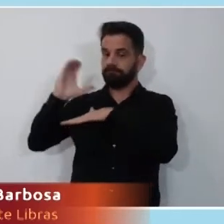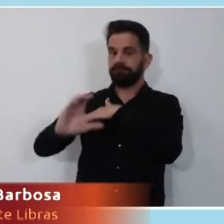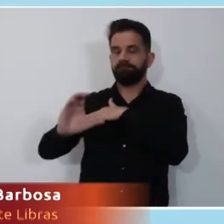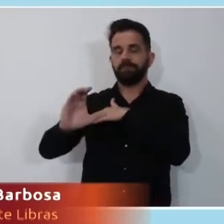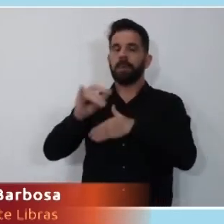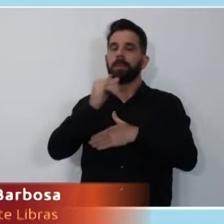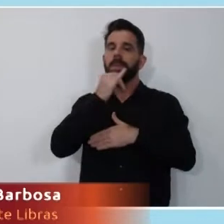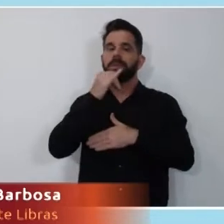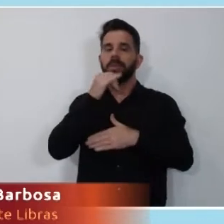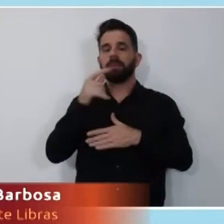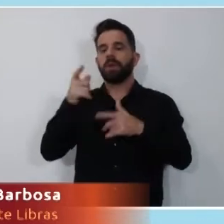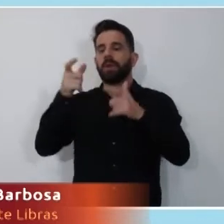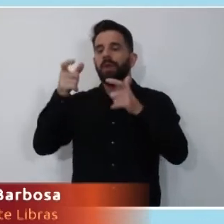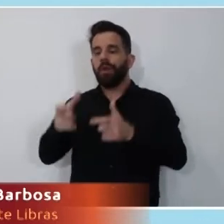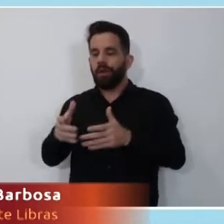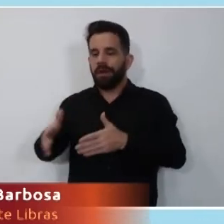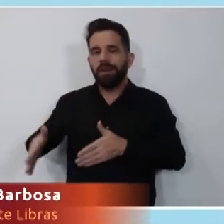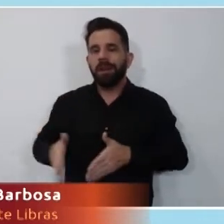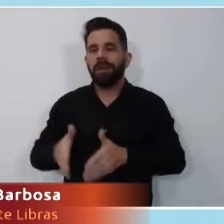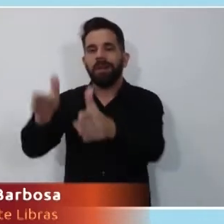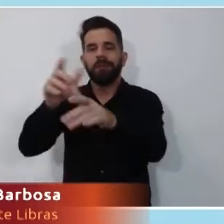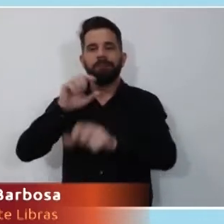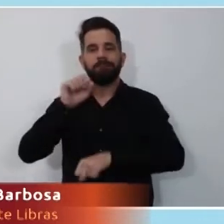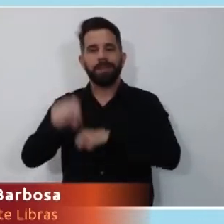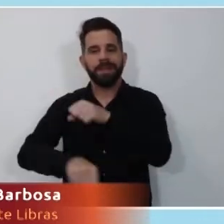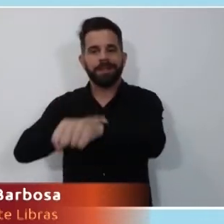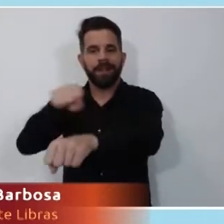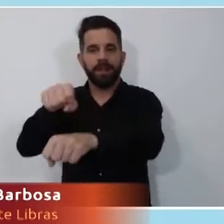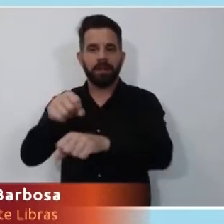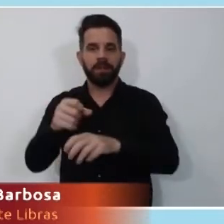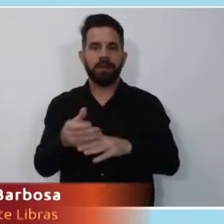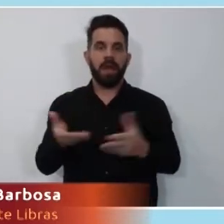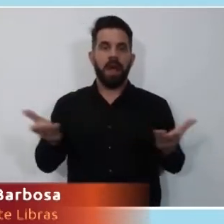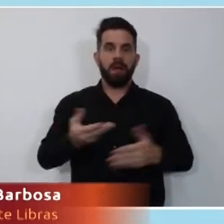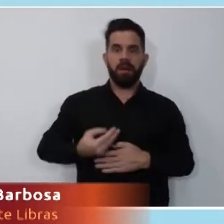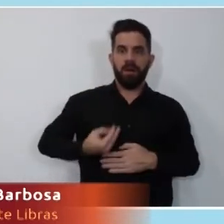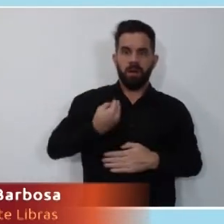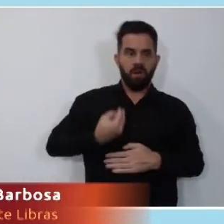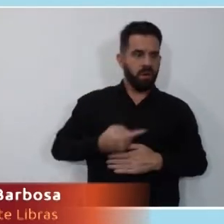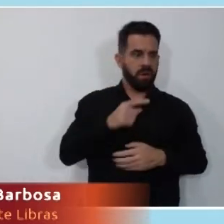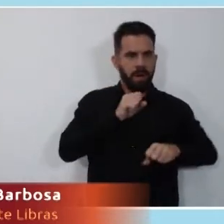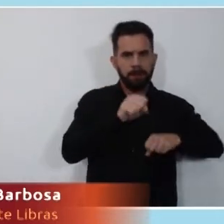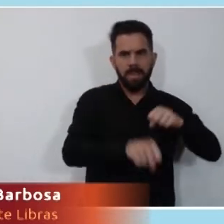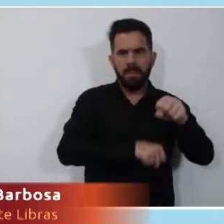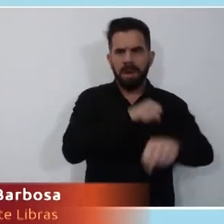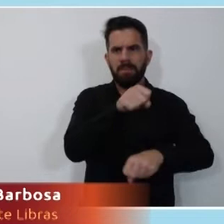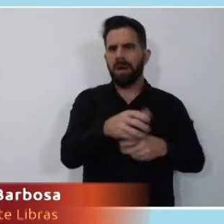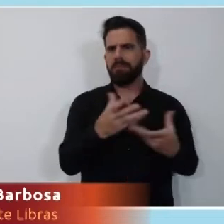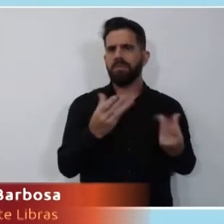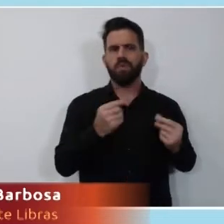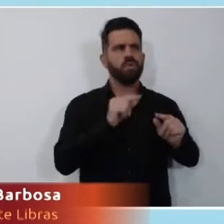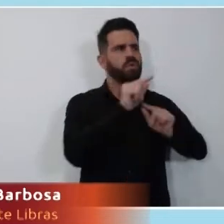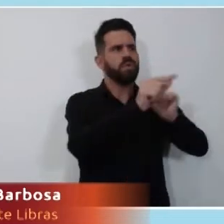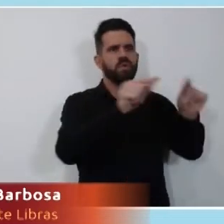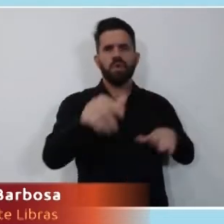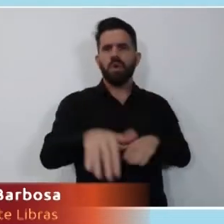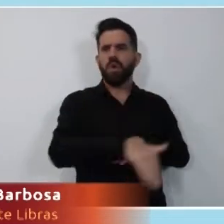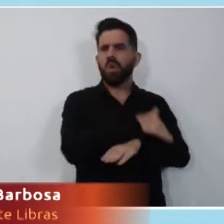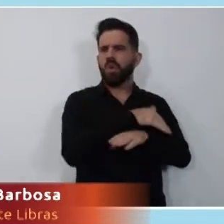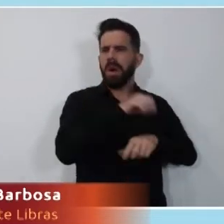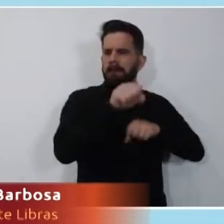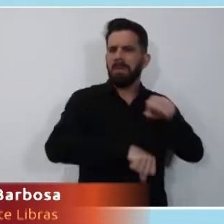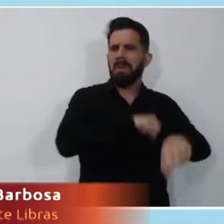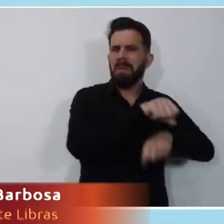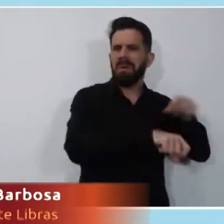nós temos as bicicletas invadindo as ruas. Custo alto do combustível, a própria pandemia, a pessoa quer fugir do ônibus